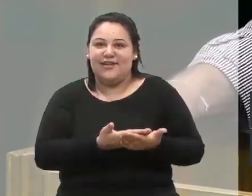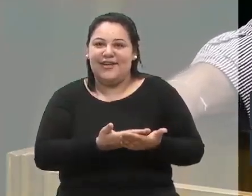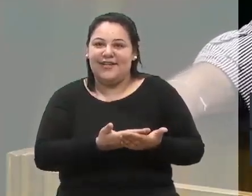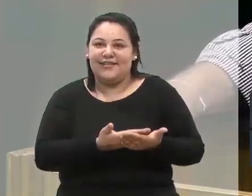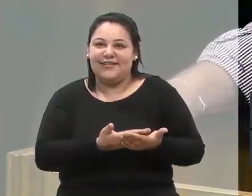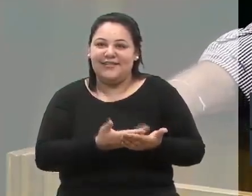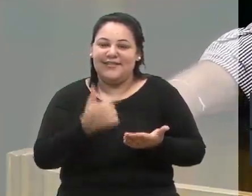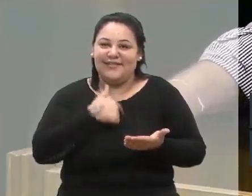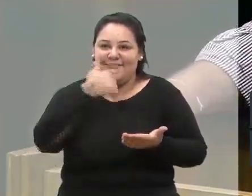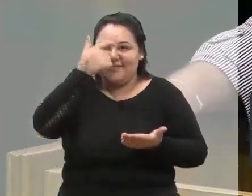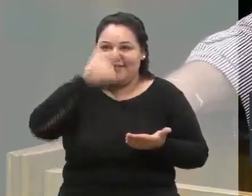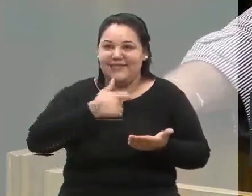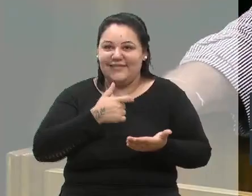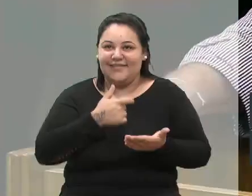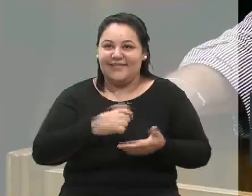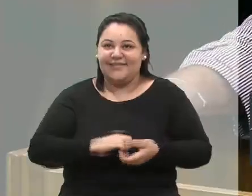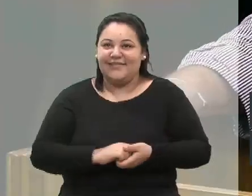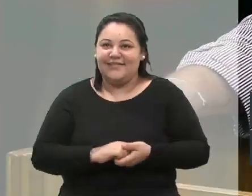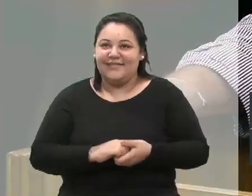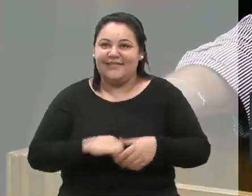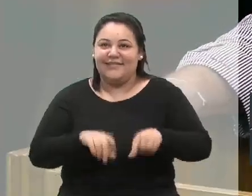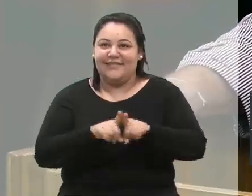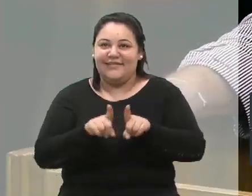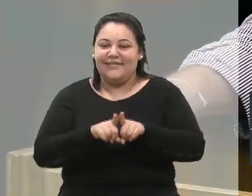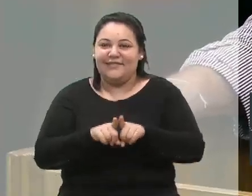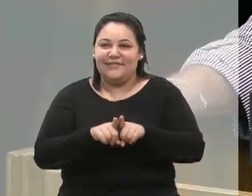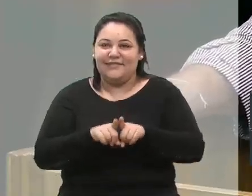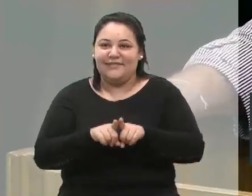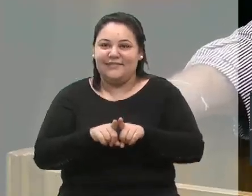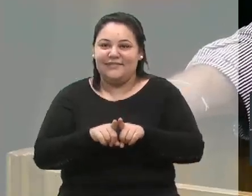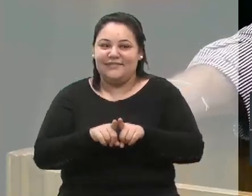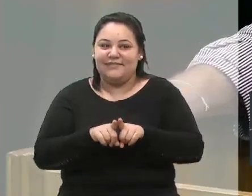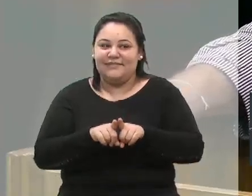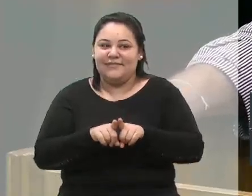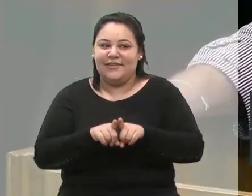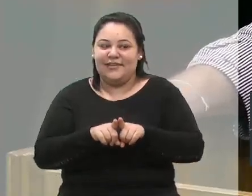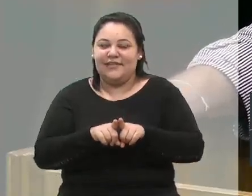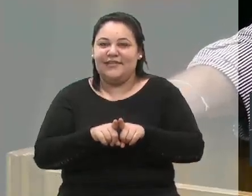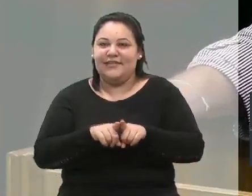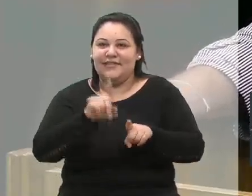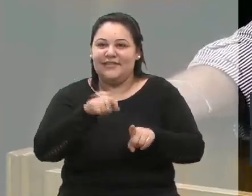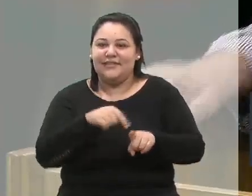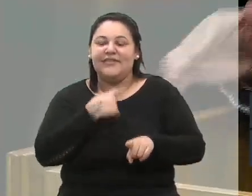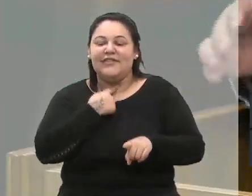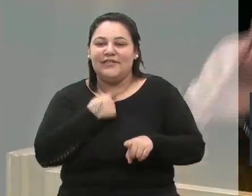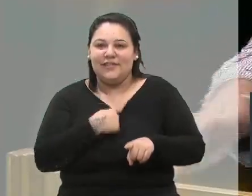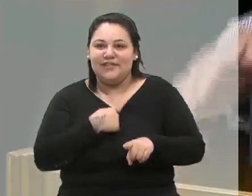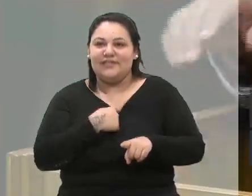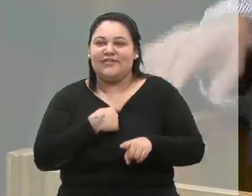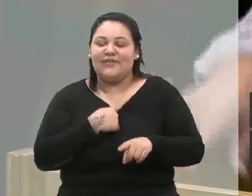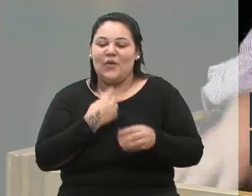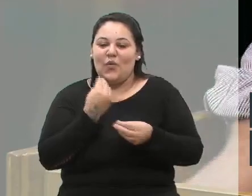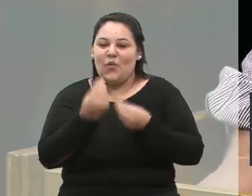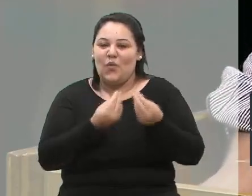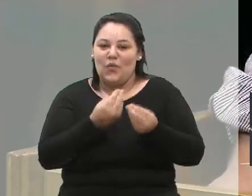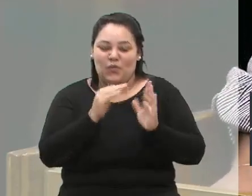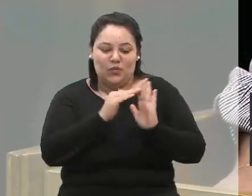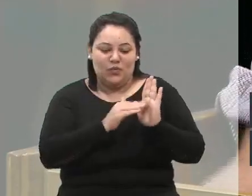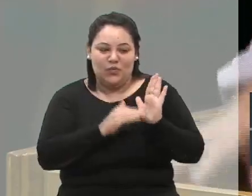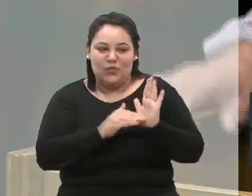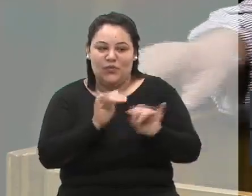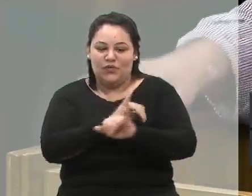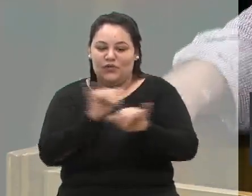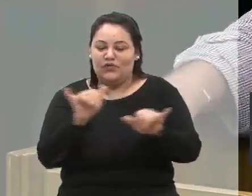número novamente, porque isso, os trabalhadores também gostam do lazer. Como já divulguei aqui, uma luta